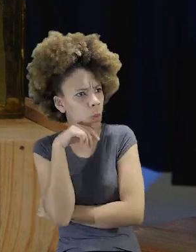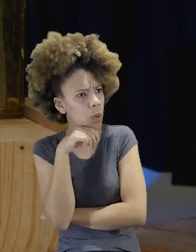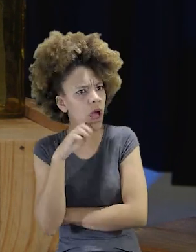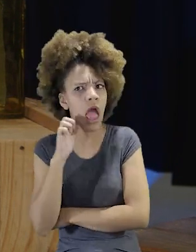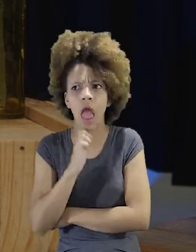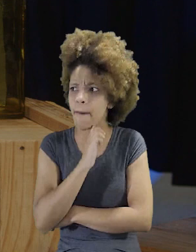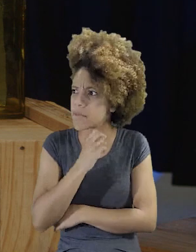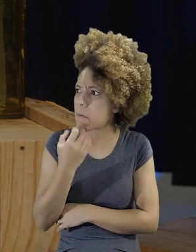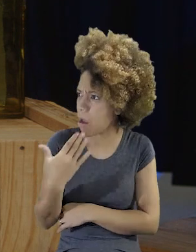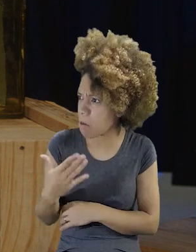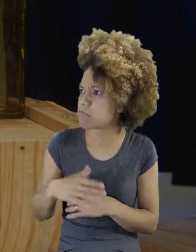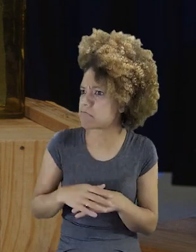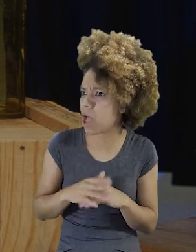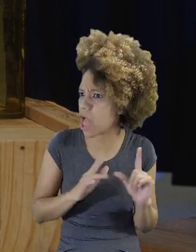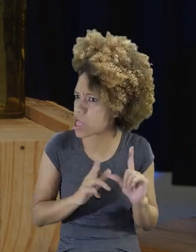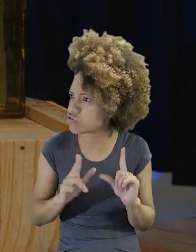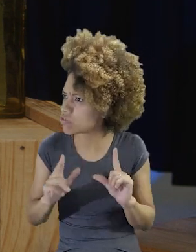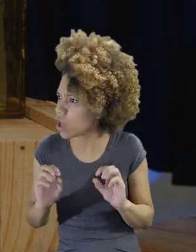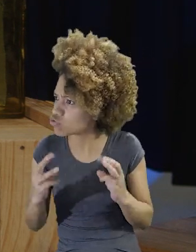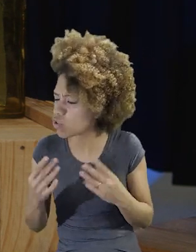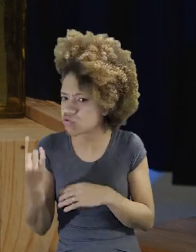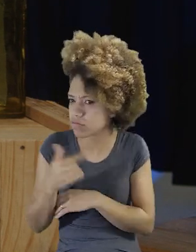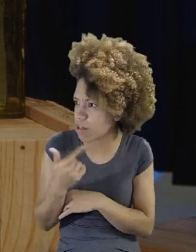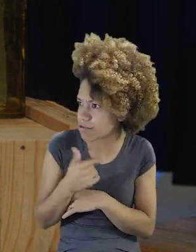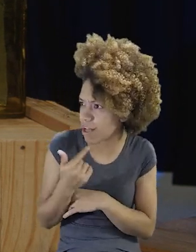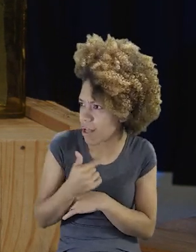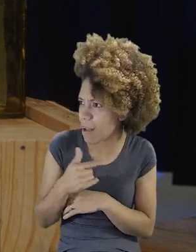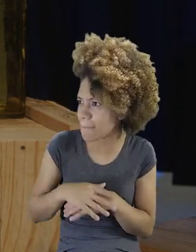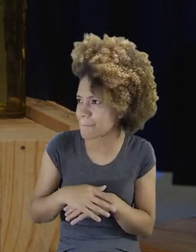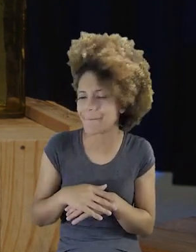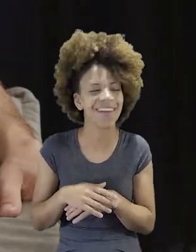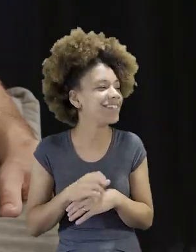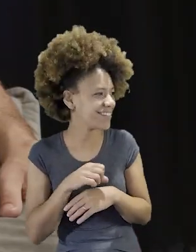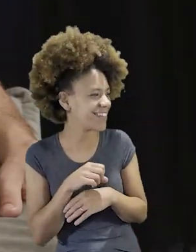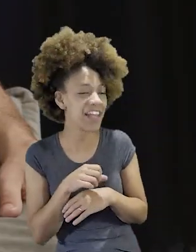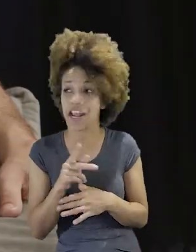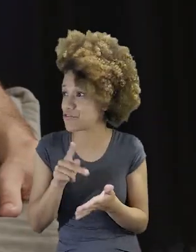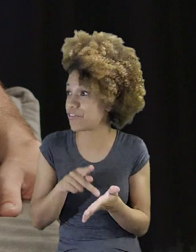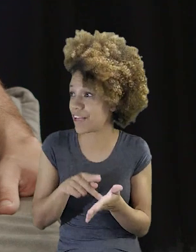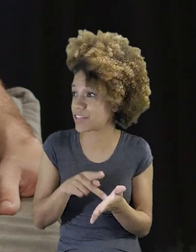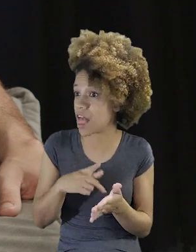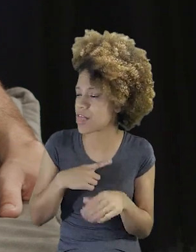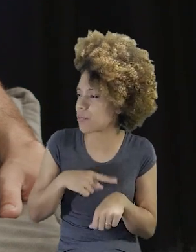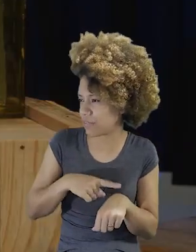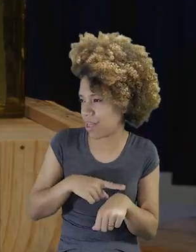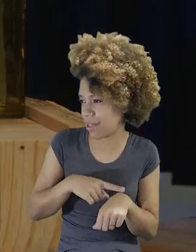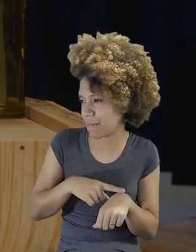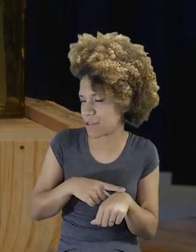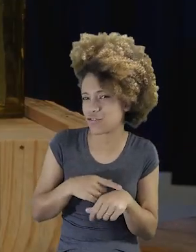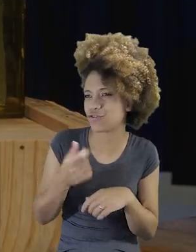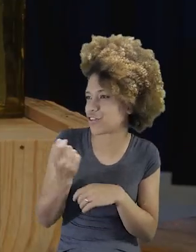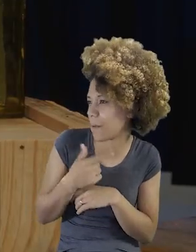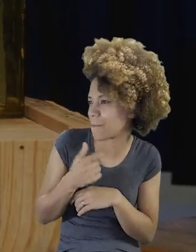e outra influencia também isso aí dava para ser tipo editar isso como um show de stand up ele ele realmente ele